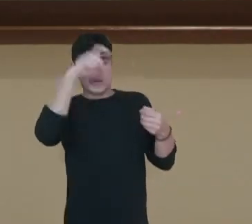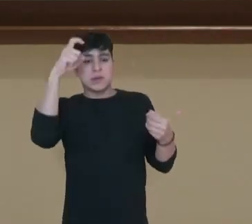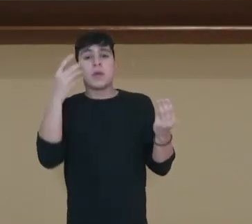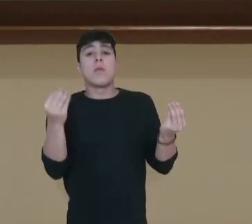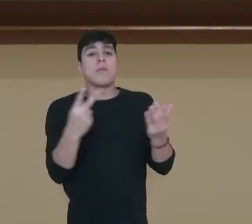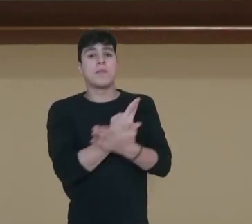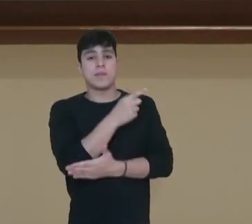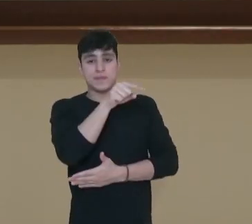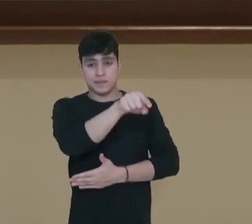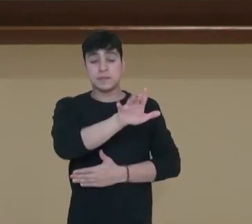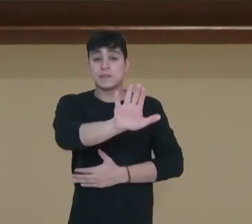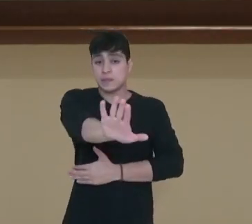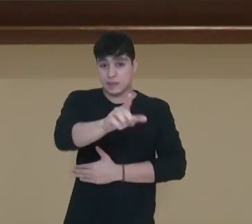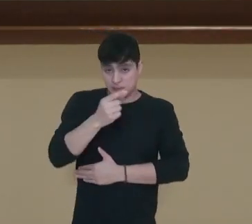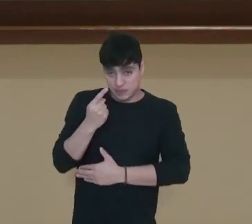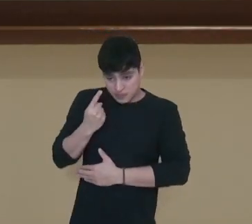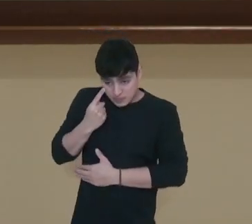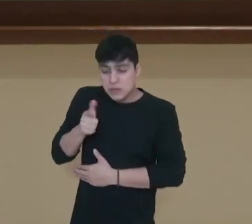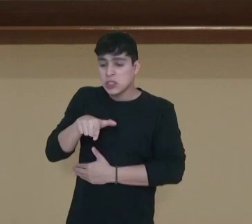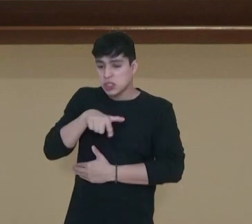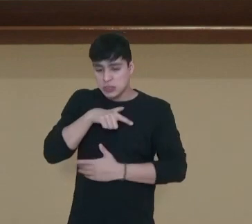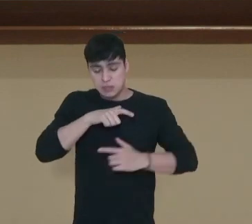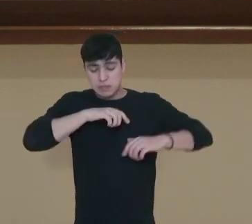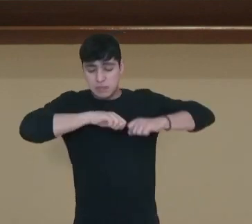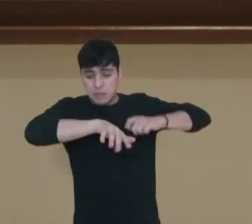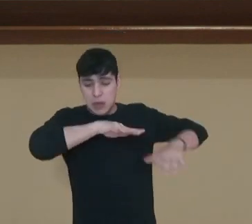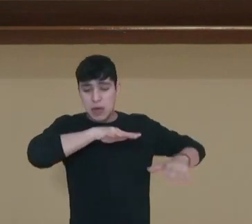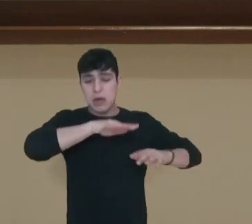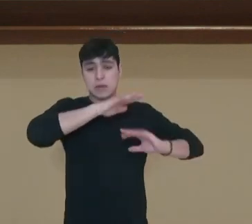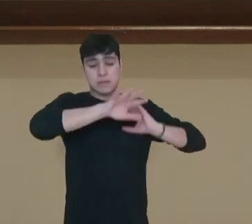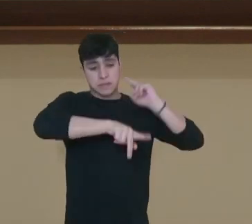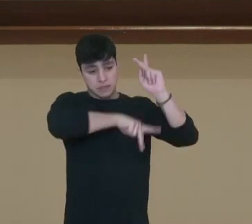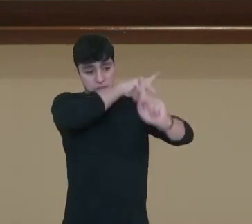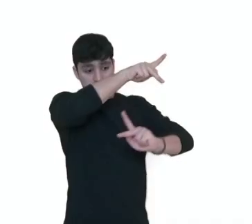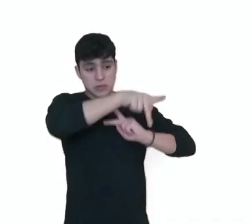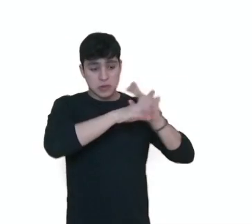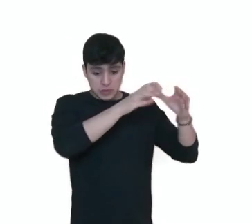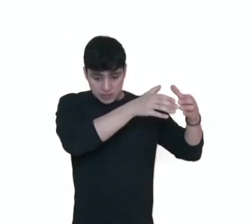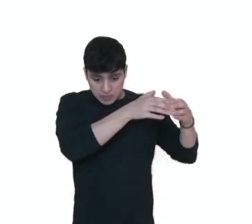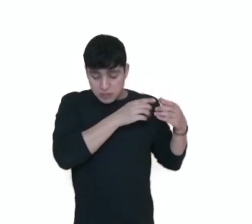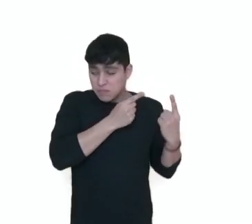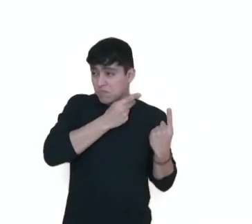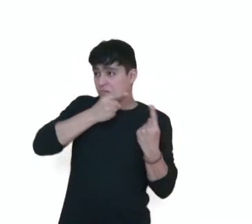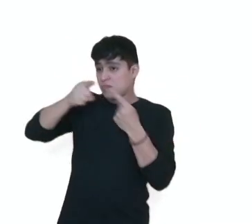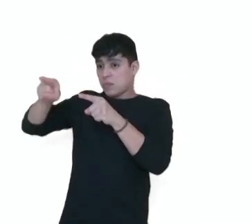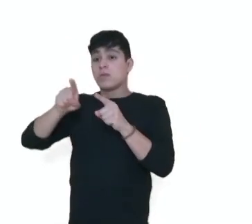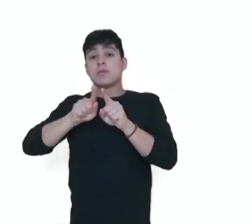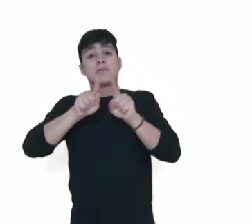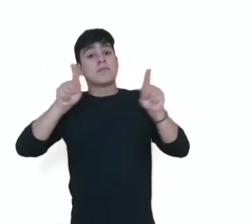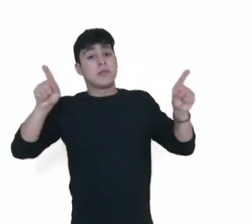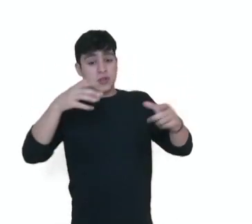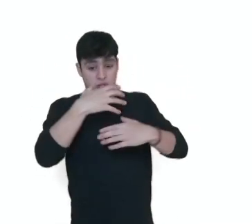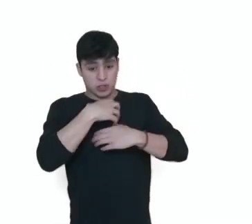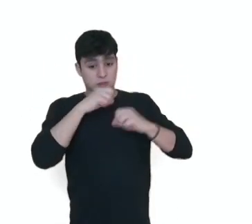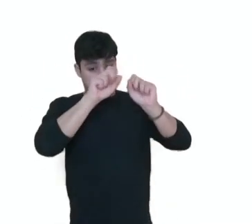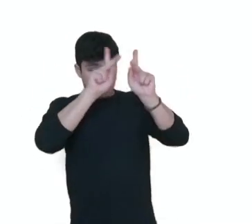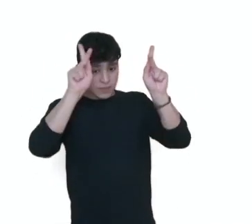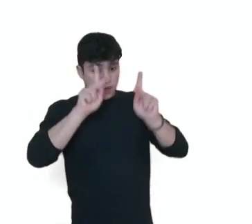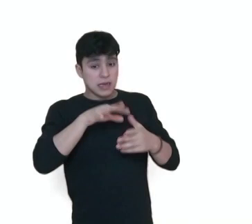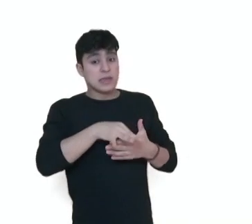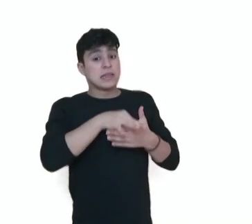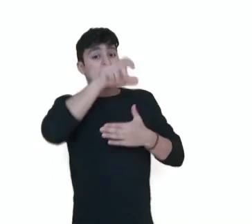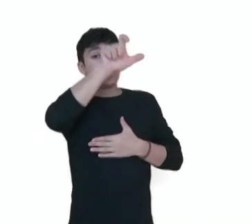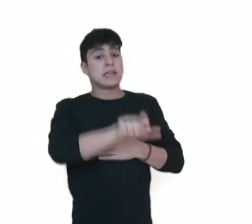E nós vamos ver que, em meio aos protestos de resistência pacífica liderados por Gandhi, a luta pela